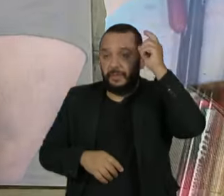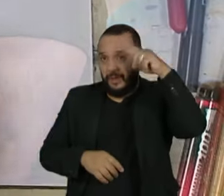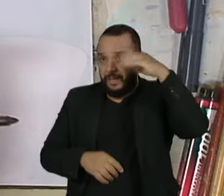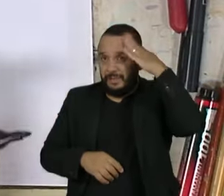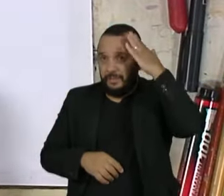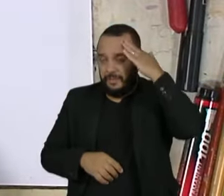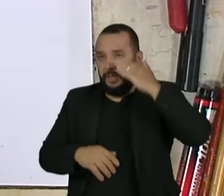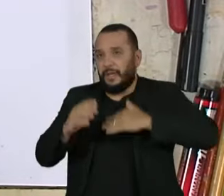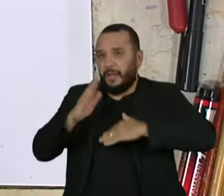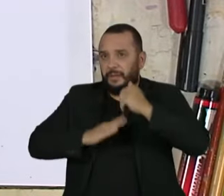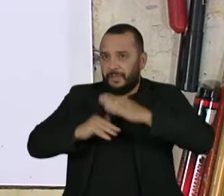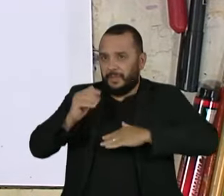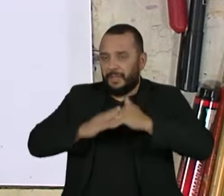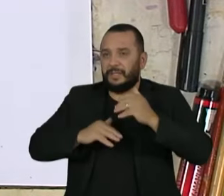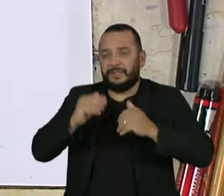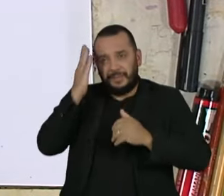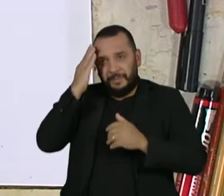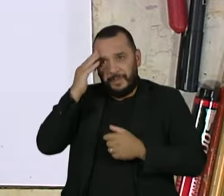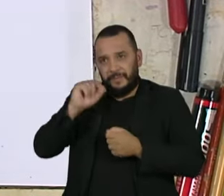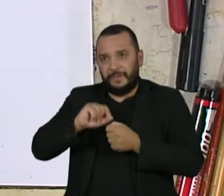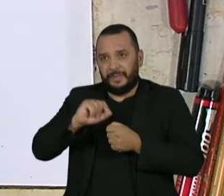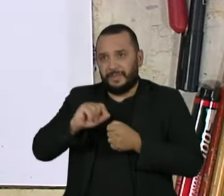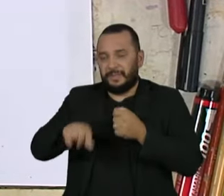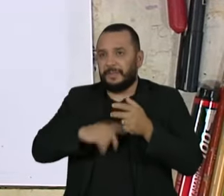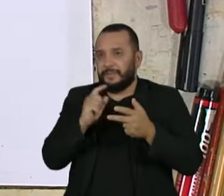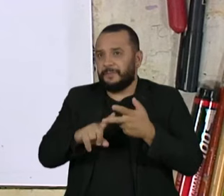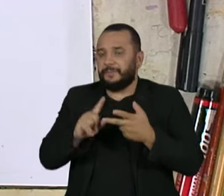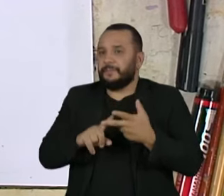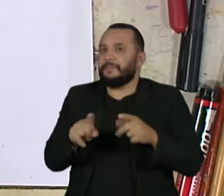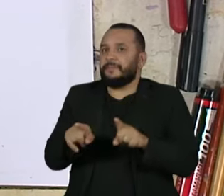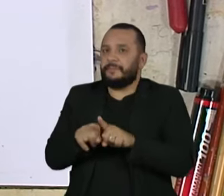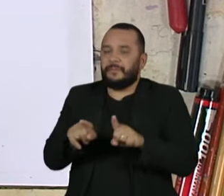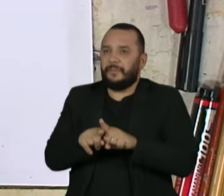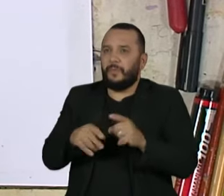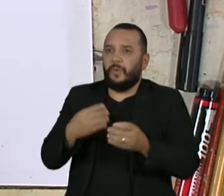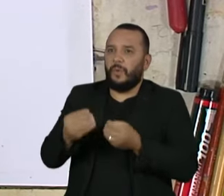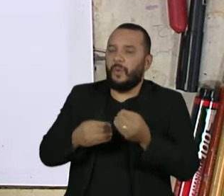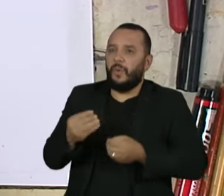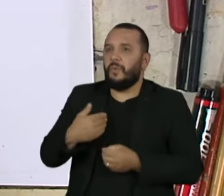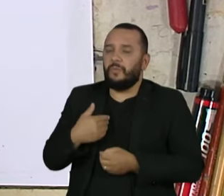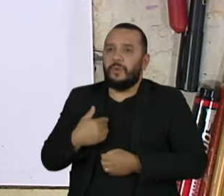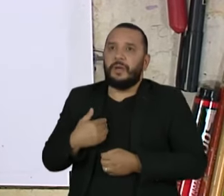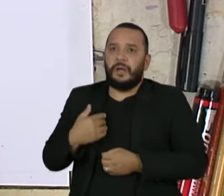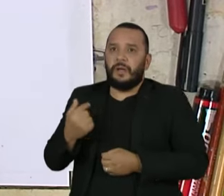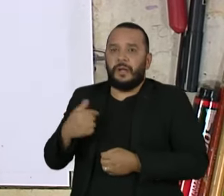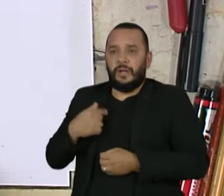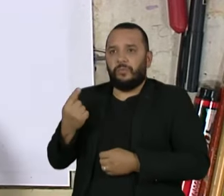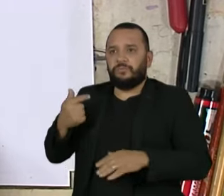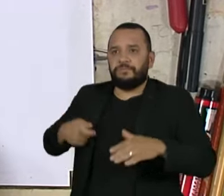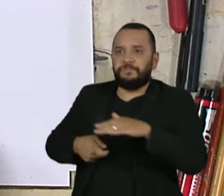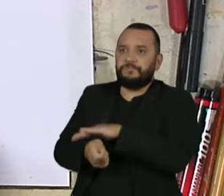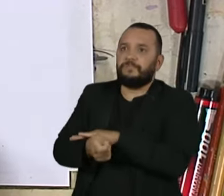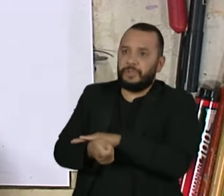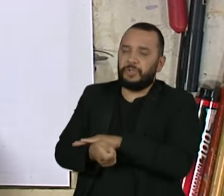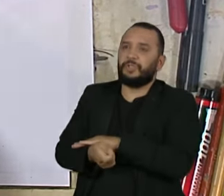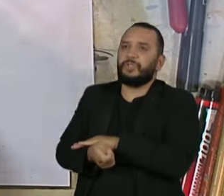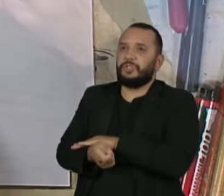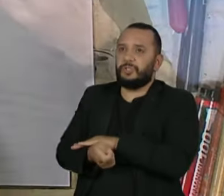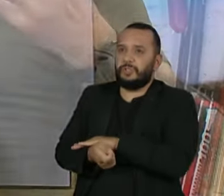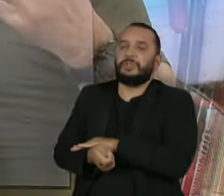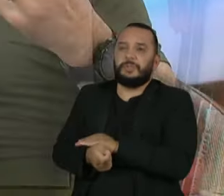habilidades o saber fazer em Recursos os meios para transformar as minhas aspirações em coisas